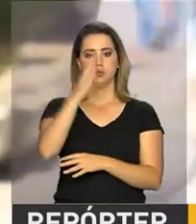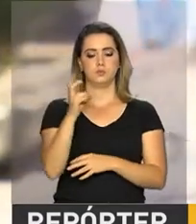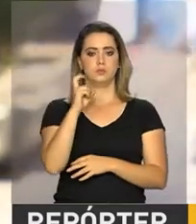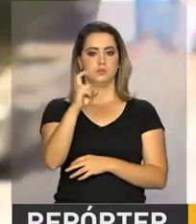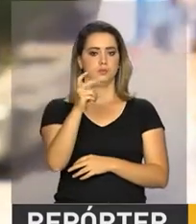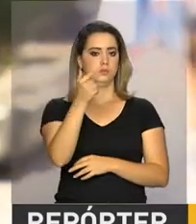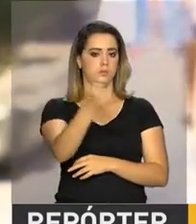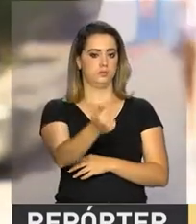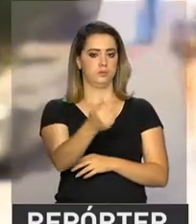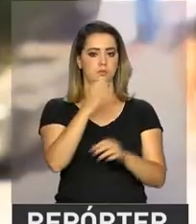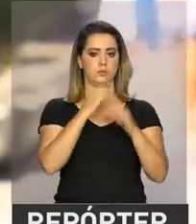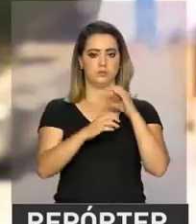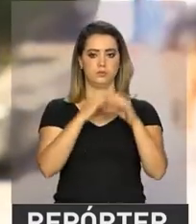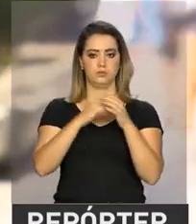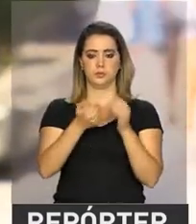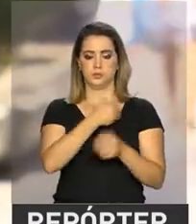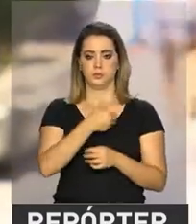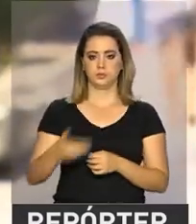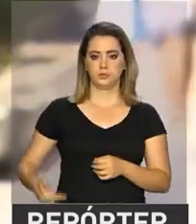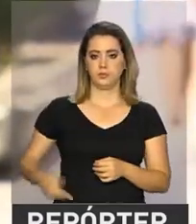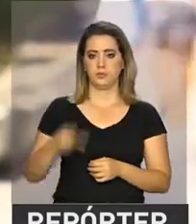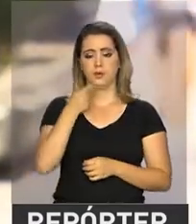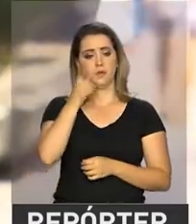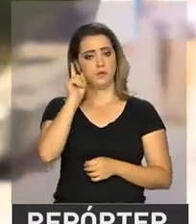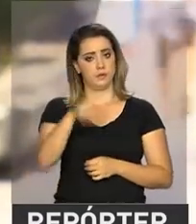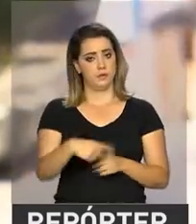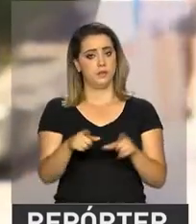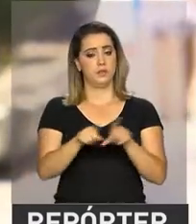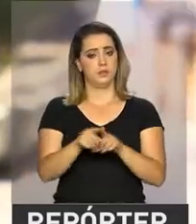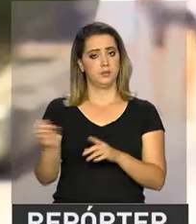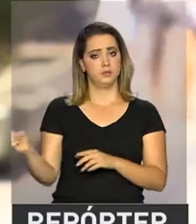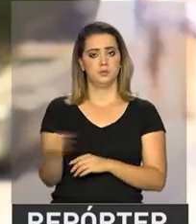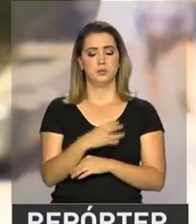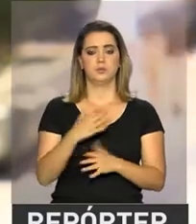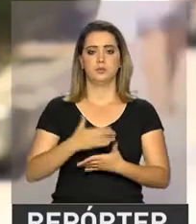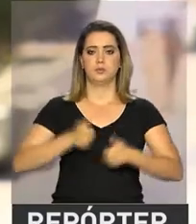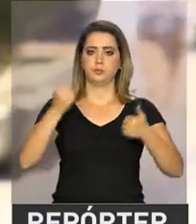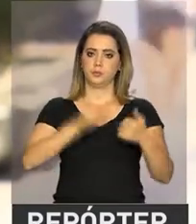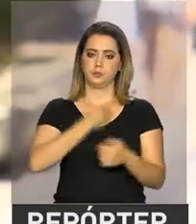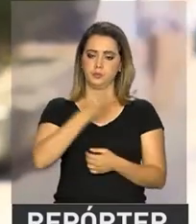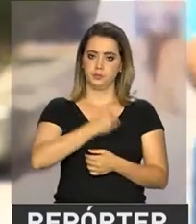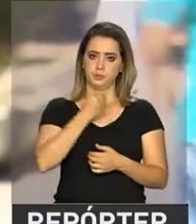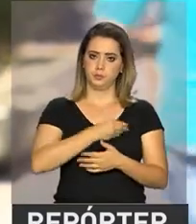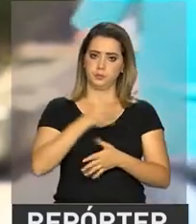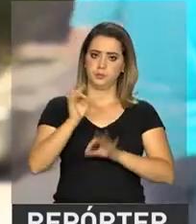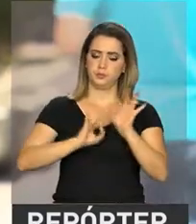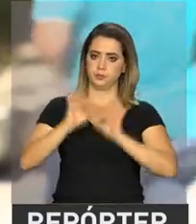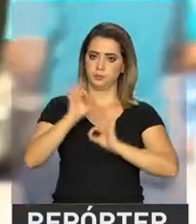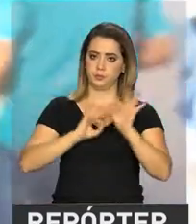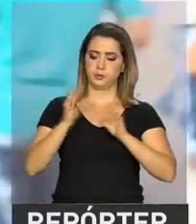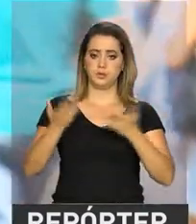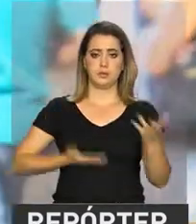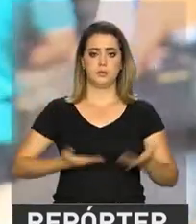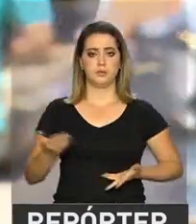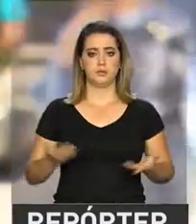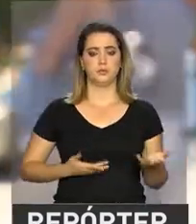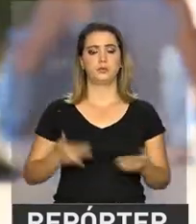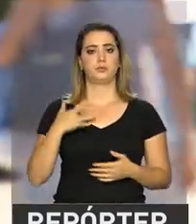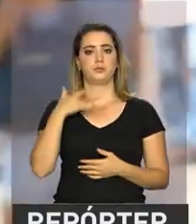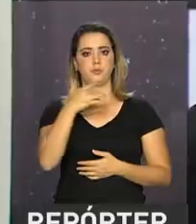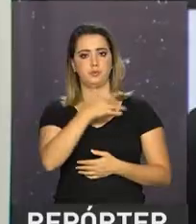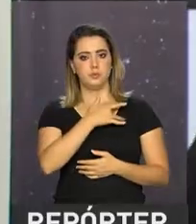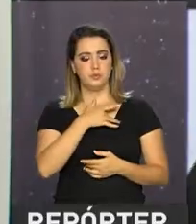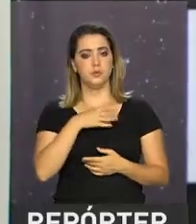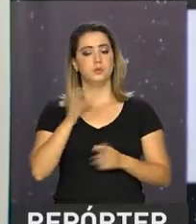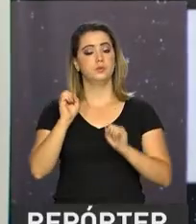de comunicação. O governo garante que a novidade vai melhorar a vida das pessoas e aprimorar serviços como saúde e